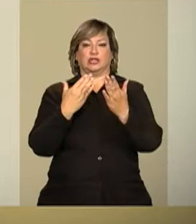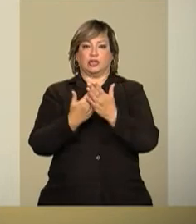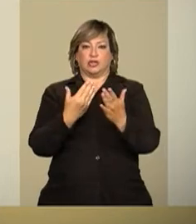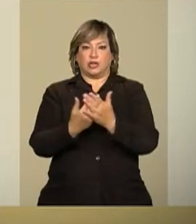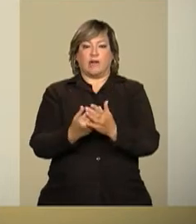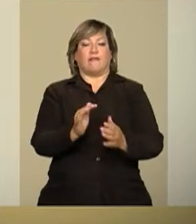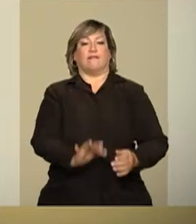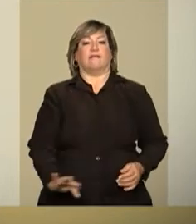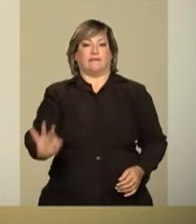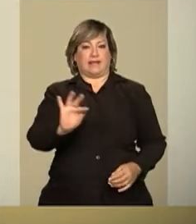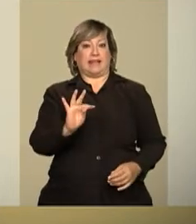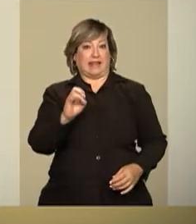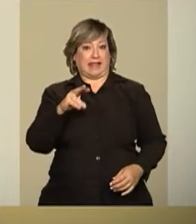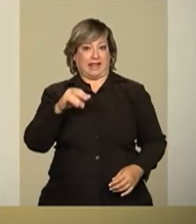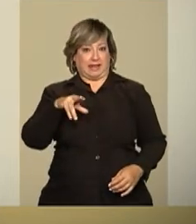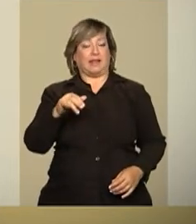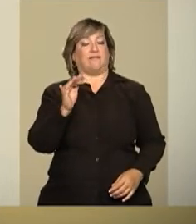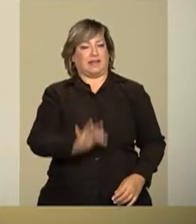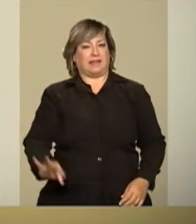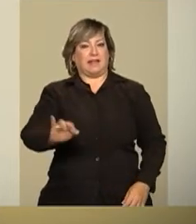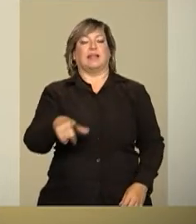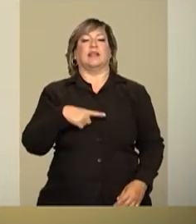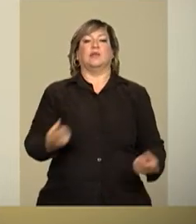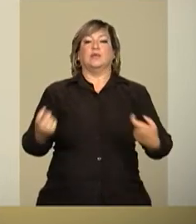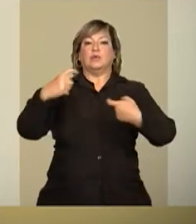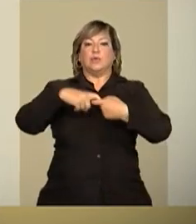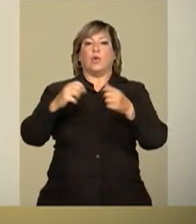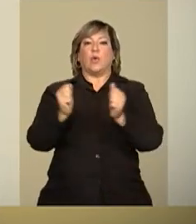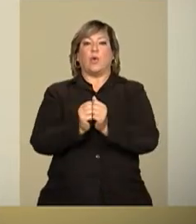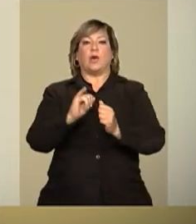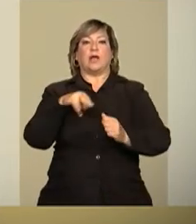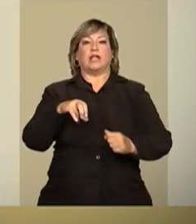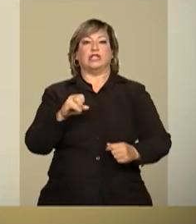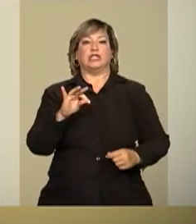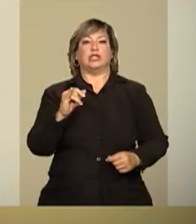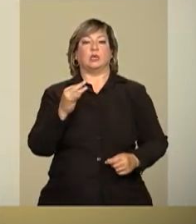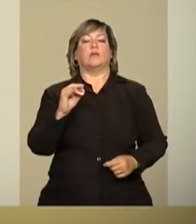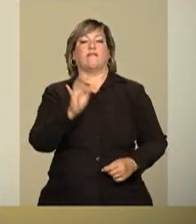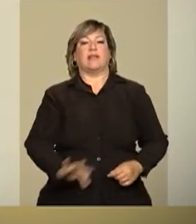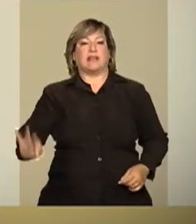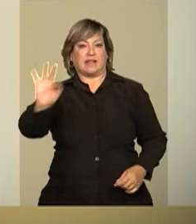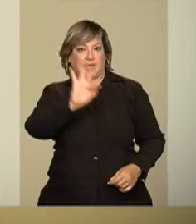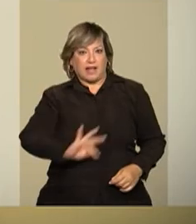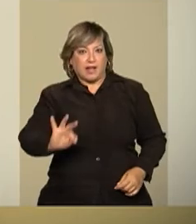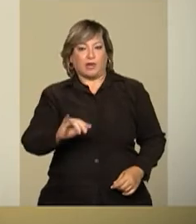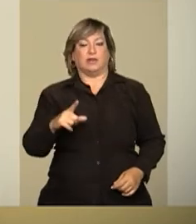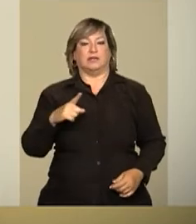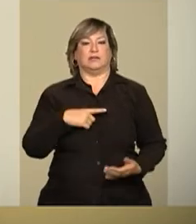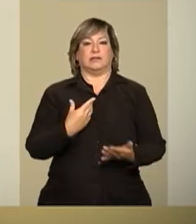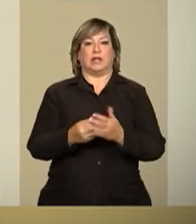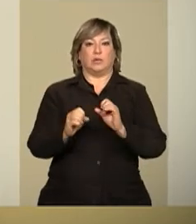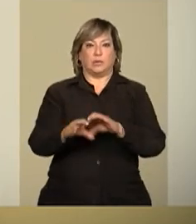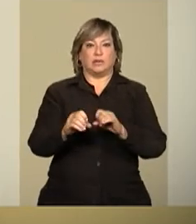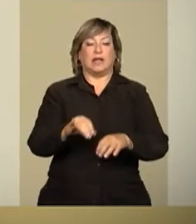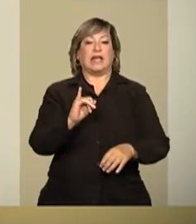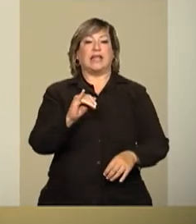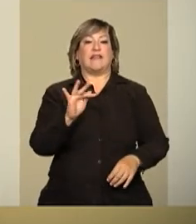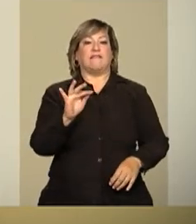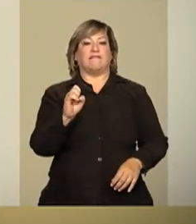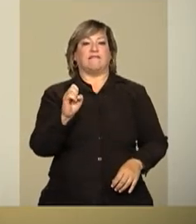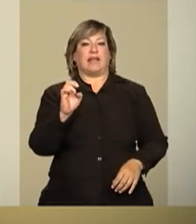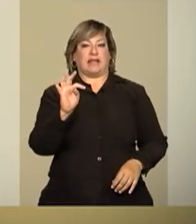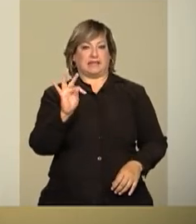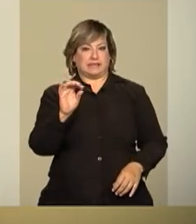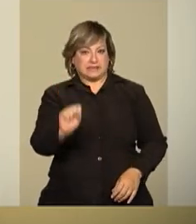que são vinculadas aos chamados institutos federais de Educação Ciência e Tecnologia os enfeites